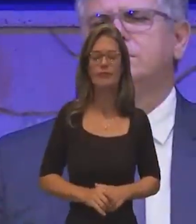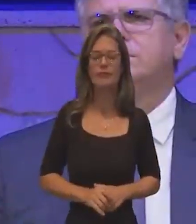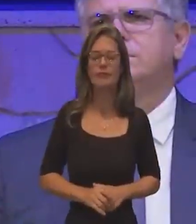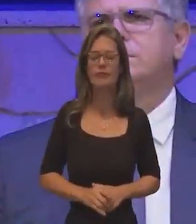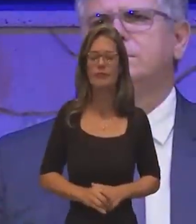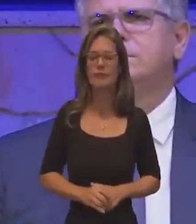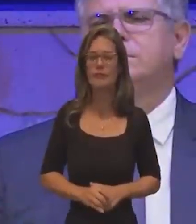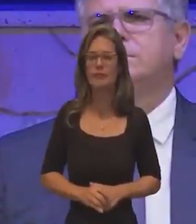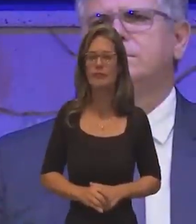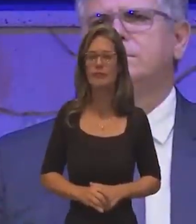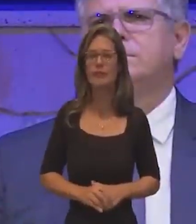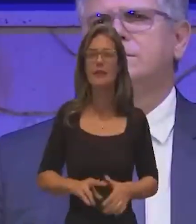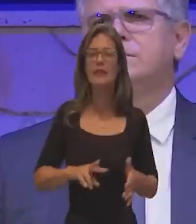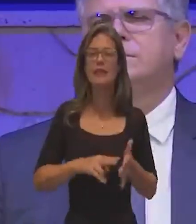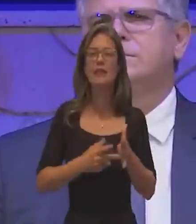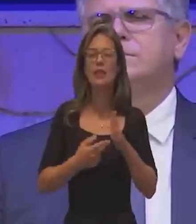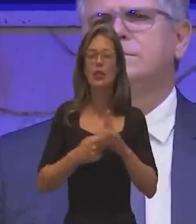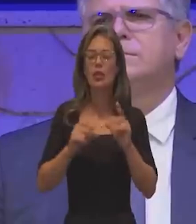significa suspirar,